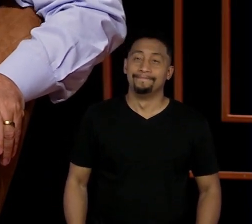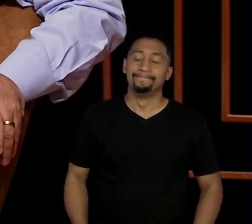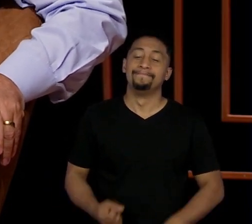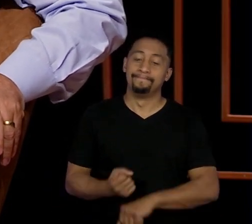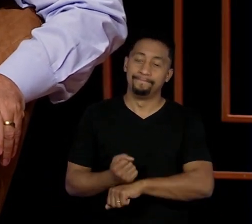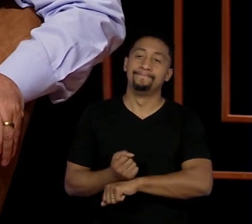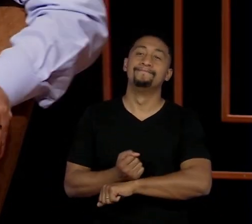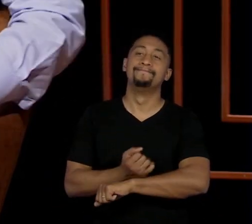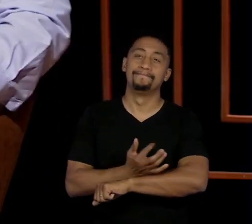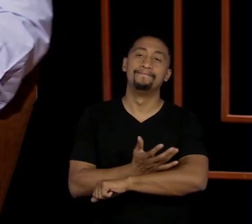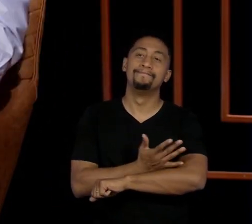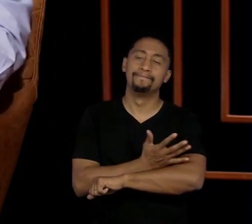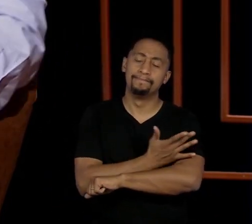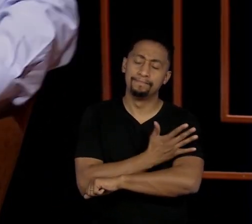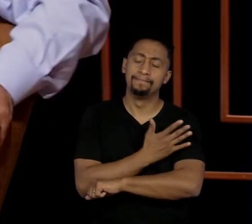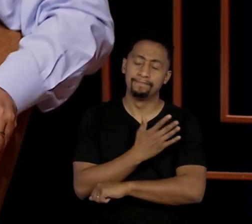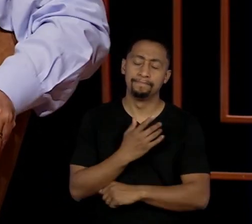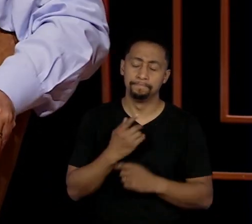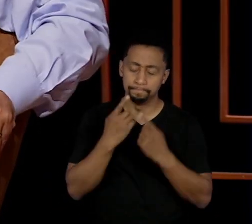emocionado.